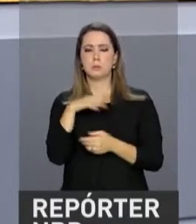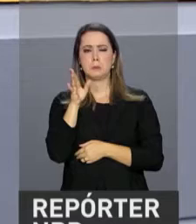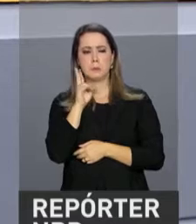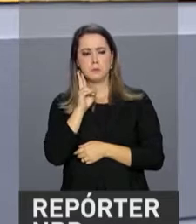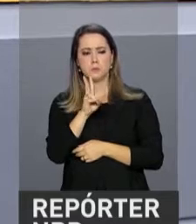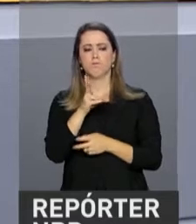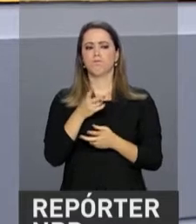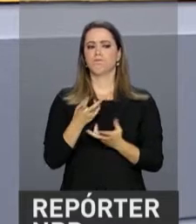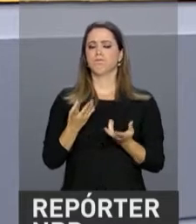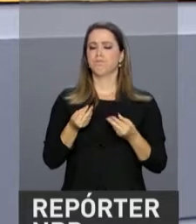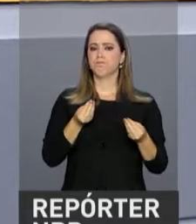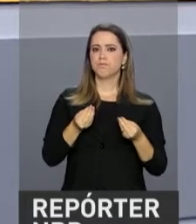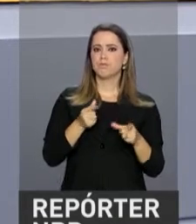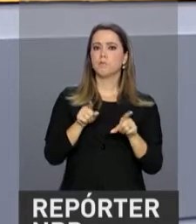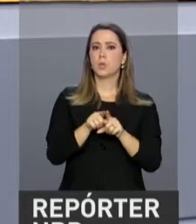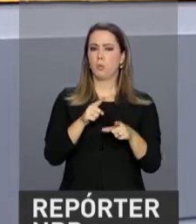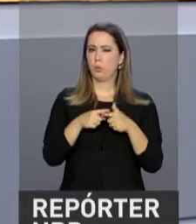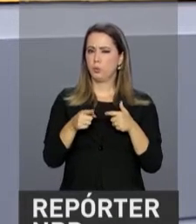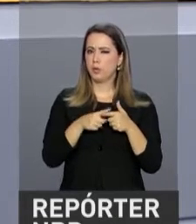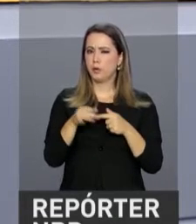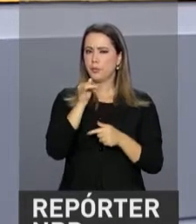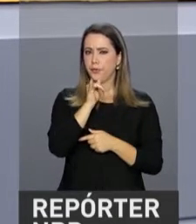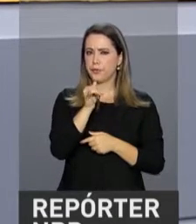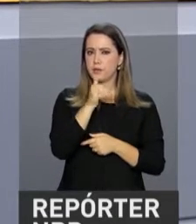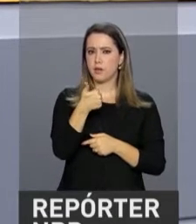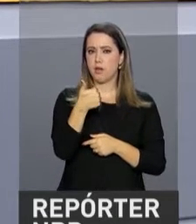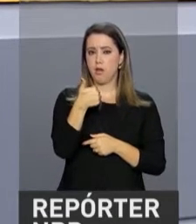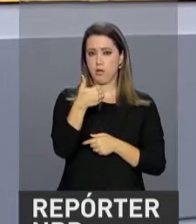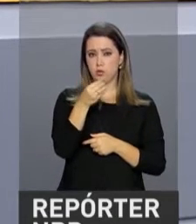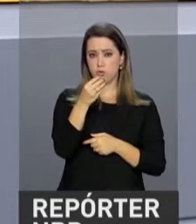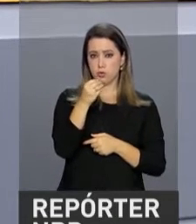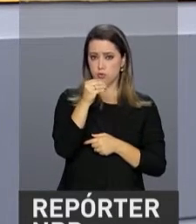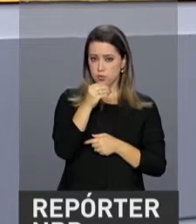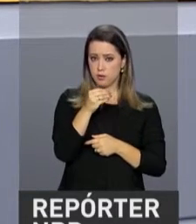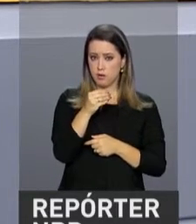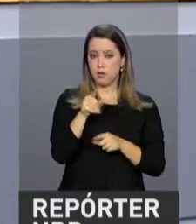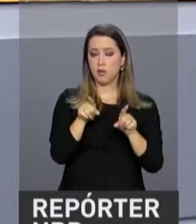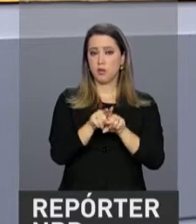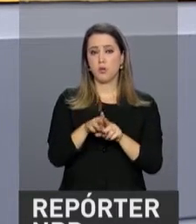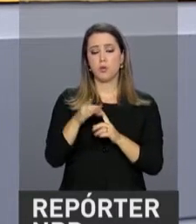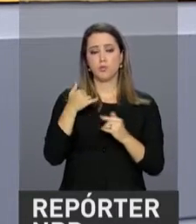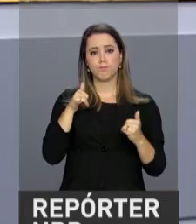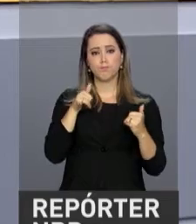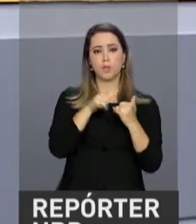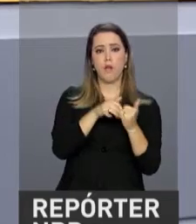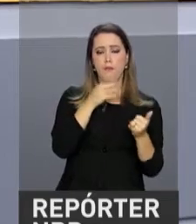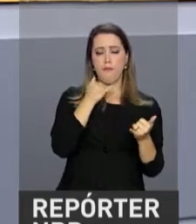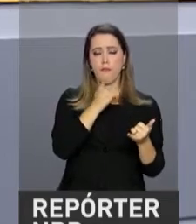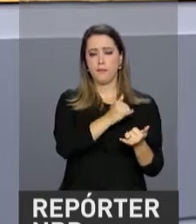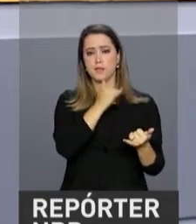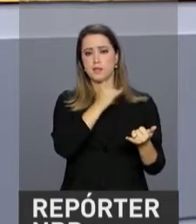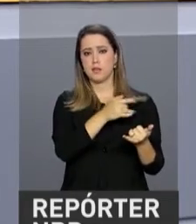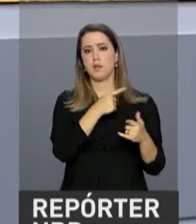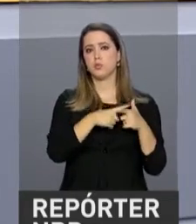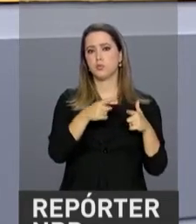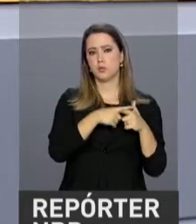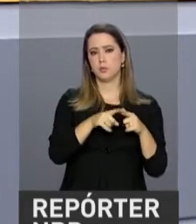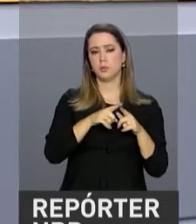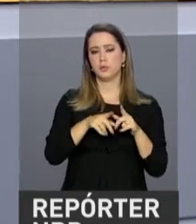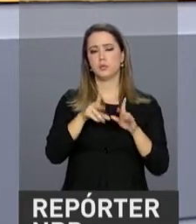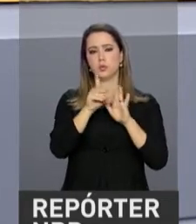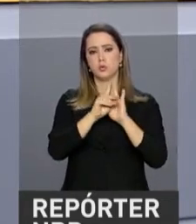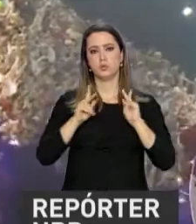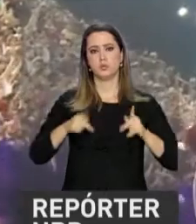casos suspeitos e informar sobre o disque 100 é o principal canal de denúncia de violações de direitos humanos do